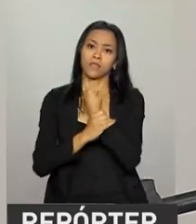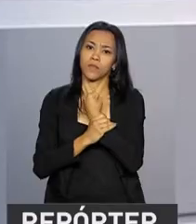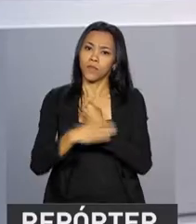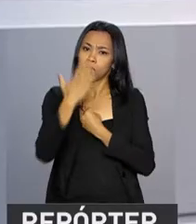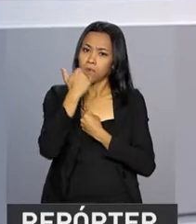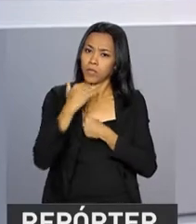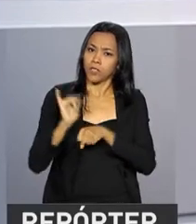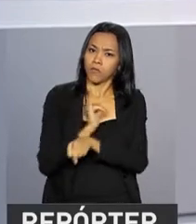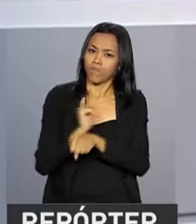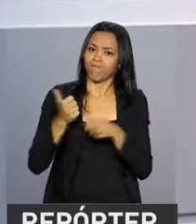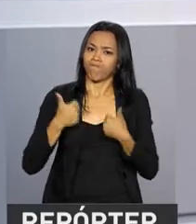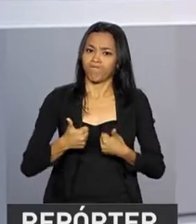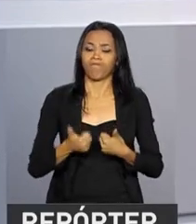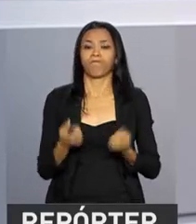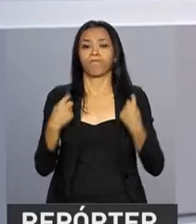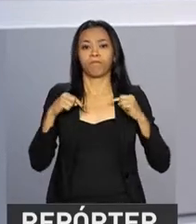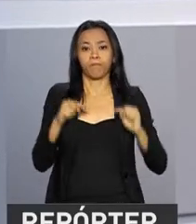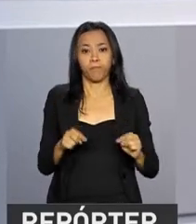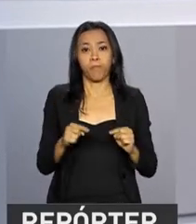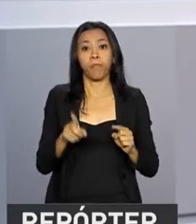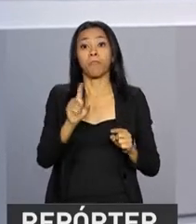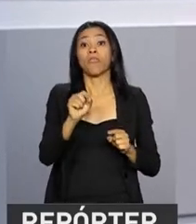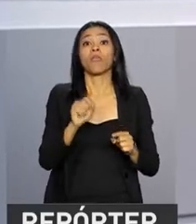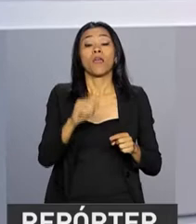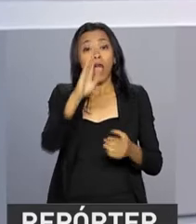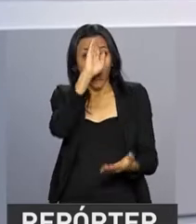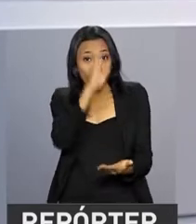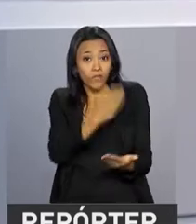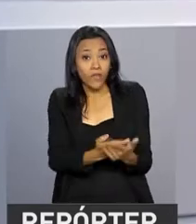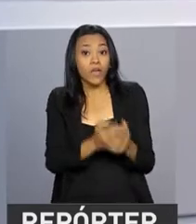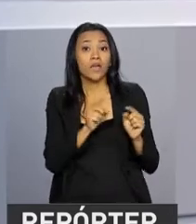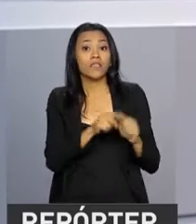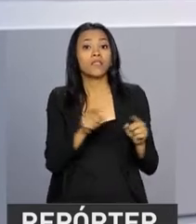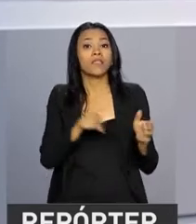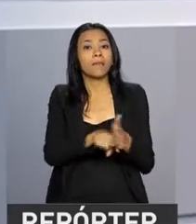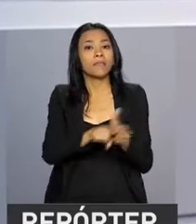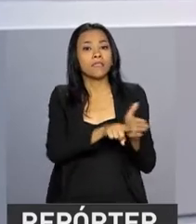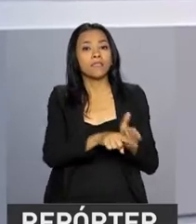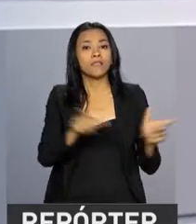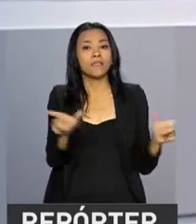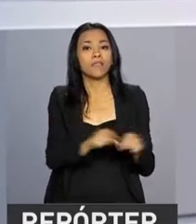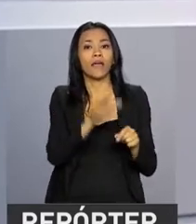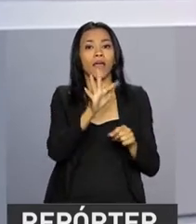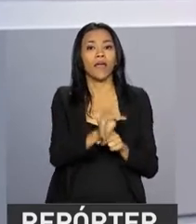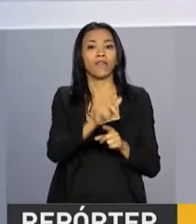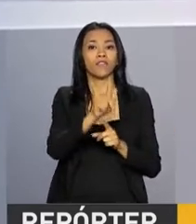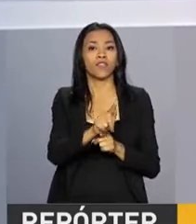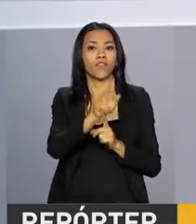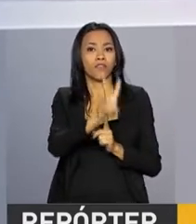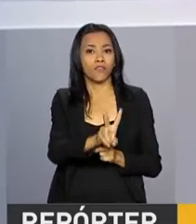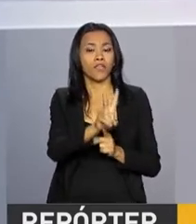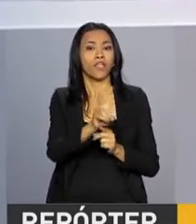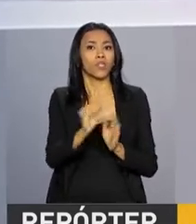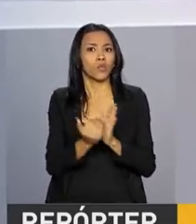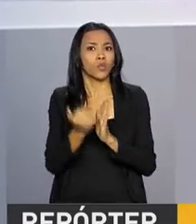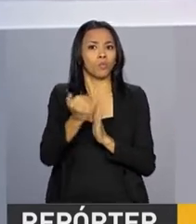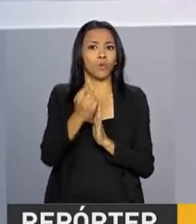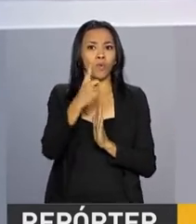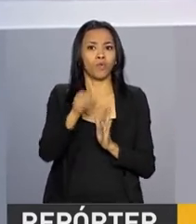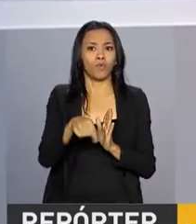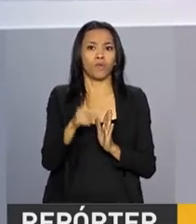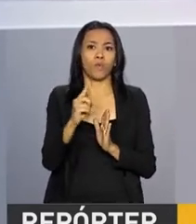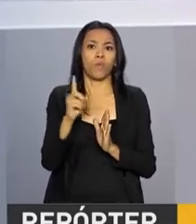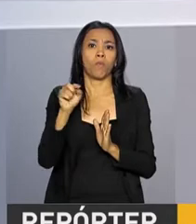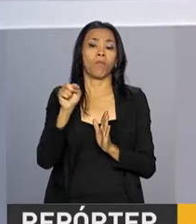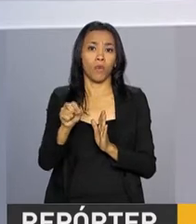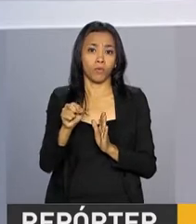adequada. O índice de confiança da construção da Fundação Getúlio Vargas subiu 1,1 ponto em novembro para